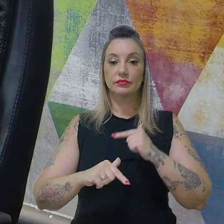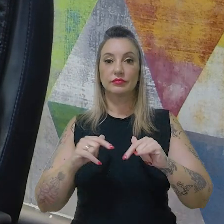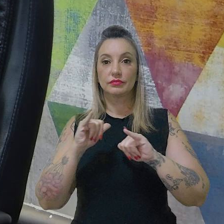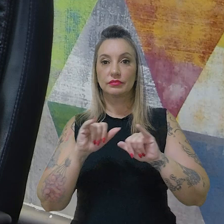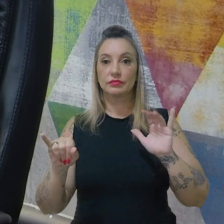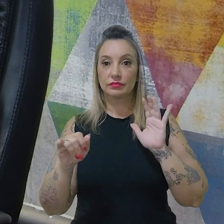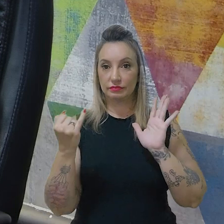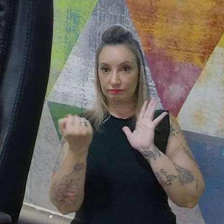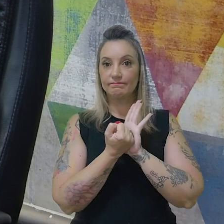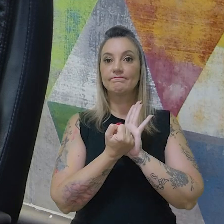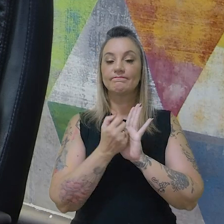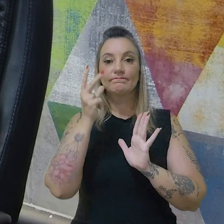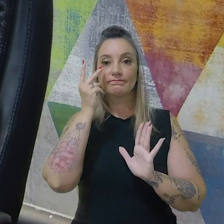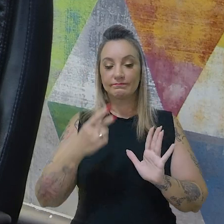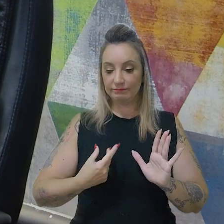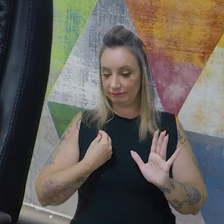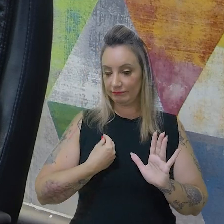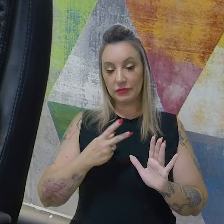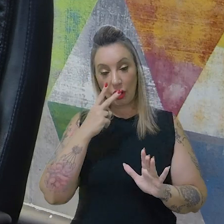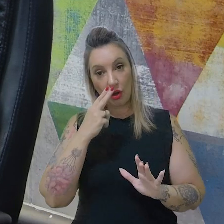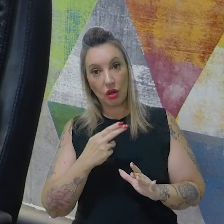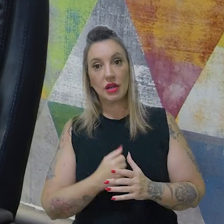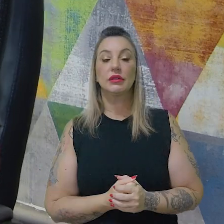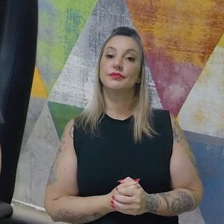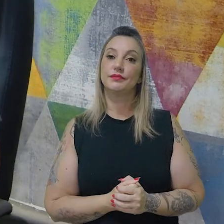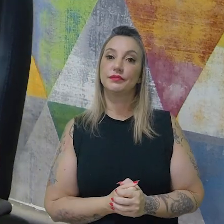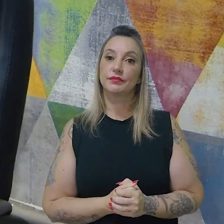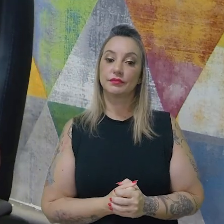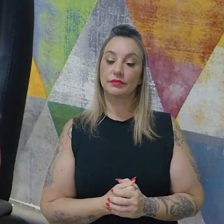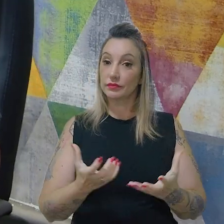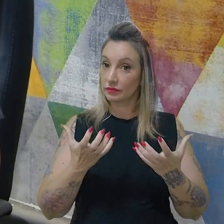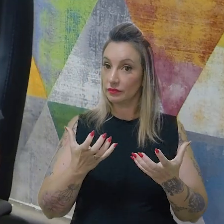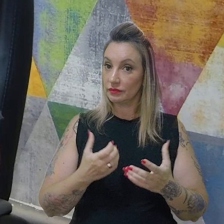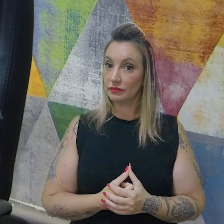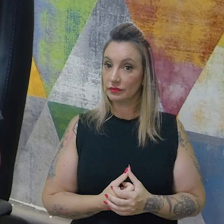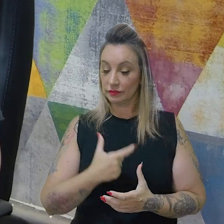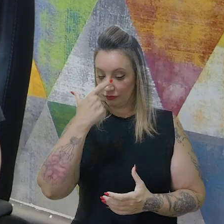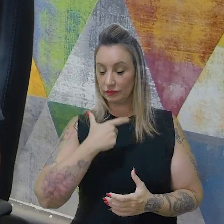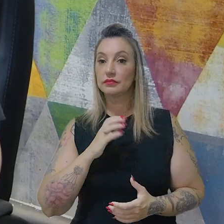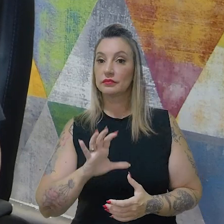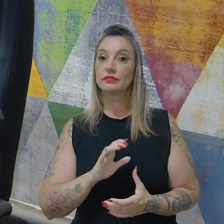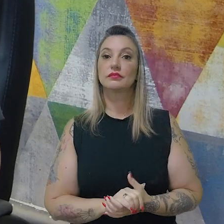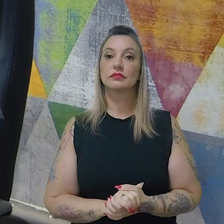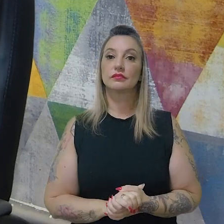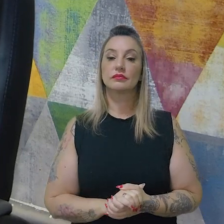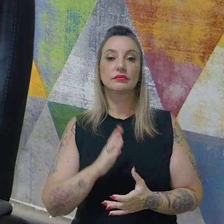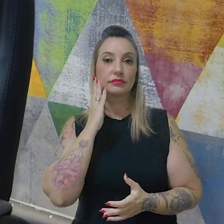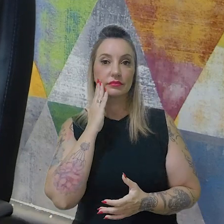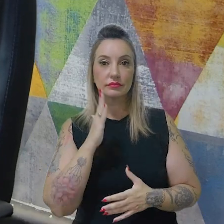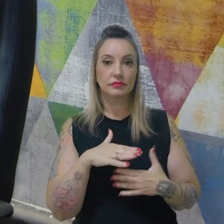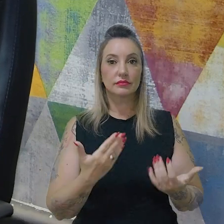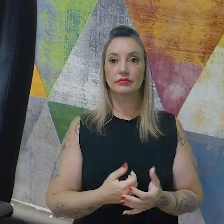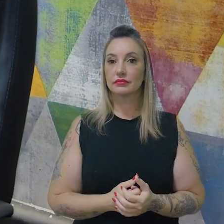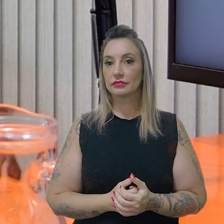pessoal né que já chega para você olha eu tenho eu quero me posicionar assim daí você já vai saber